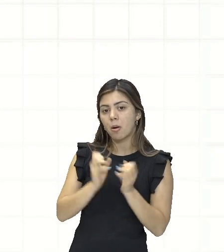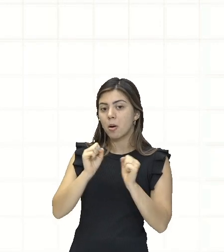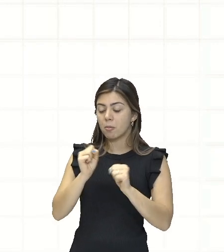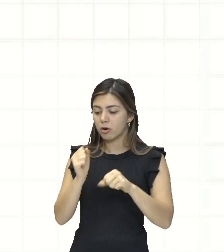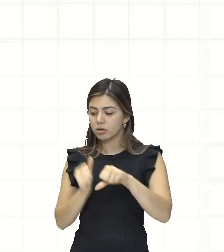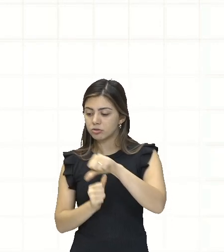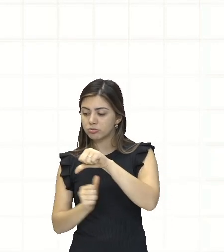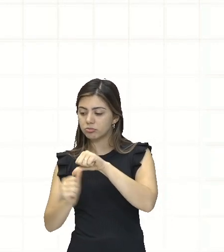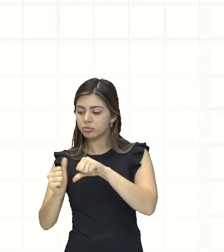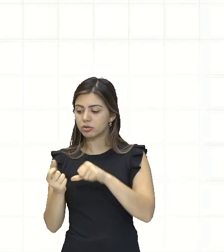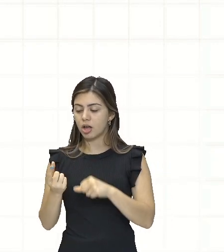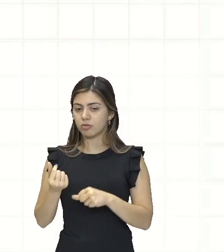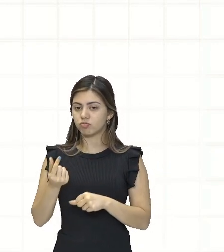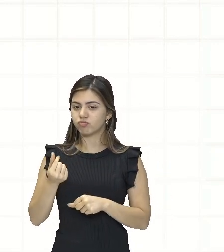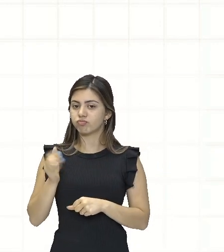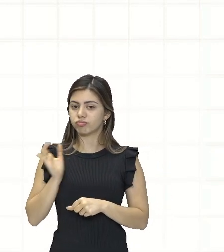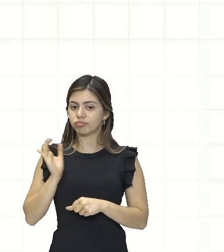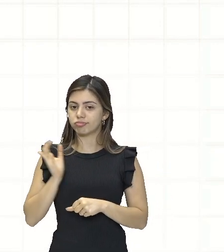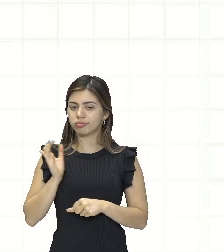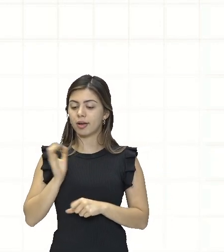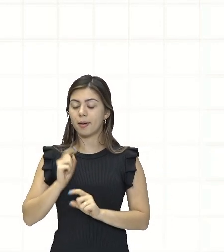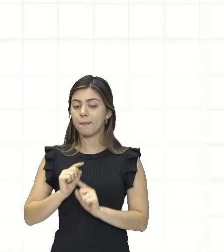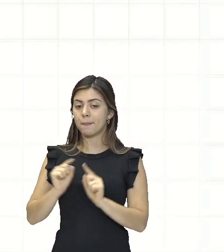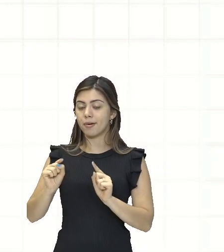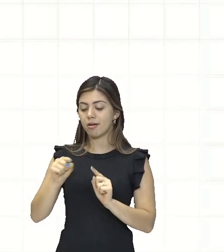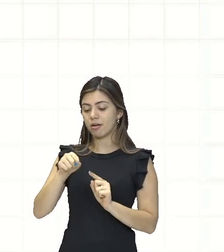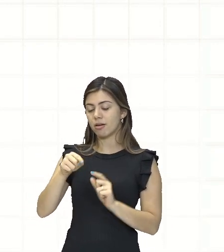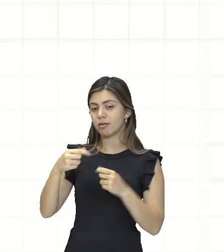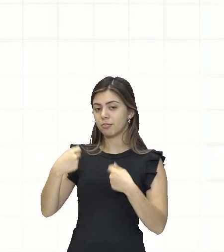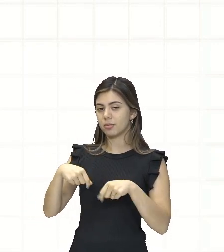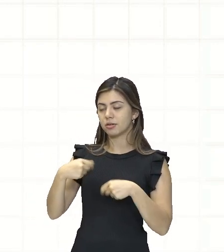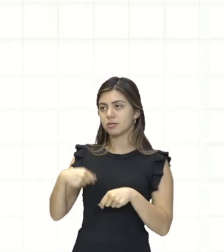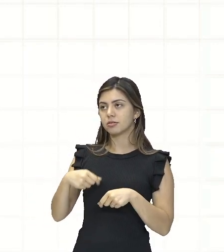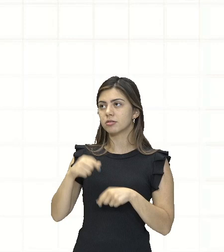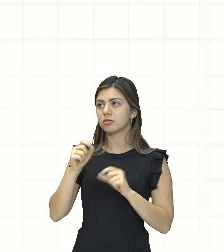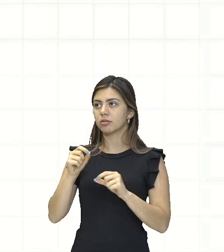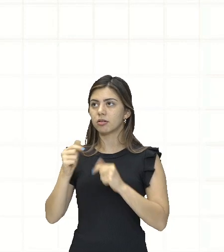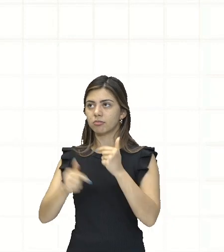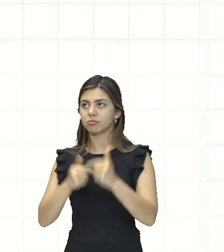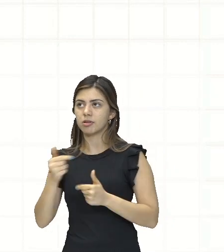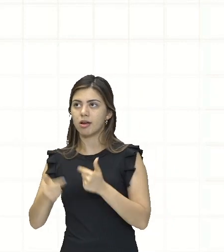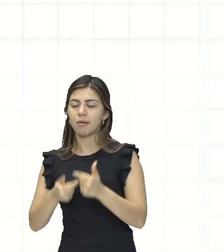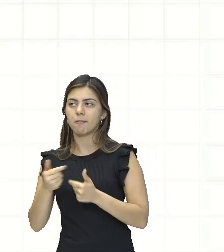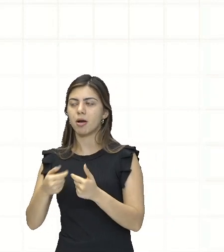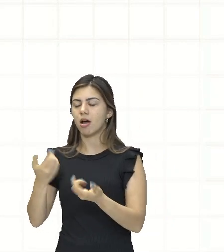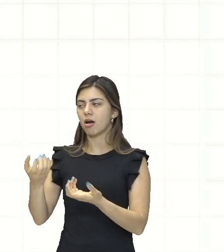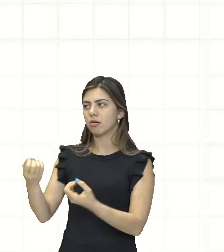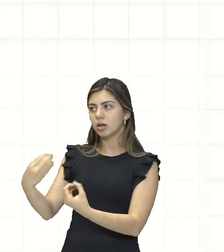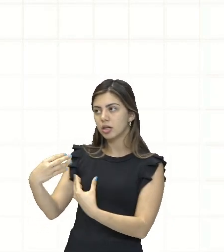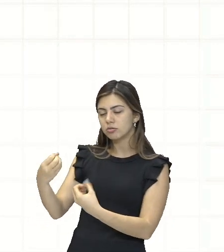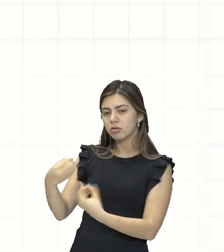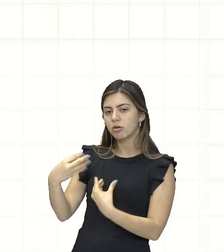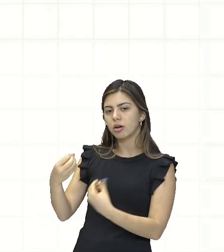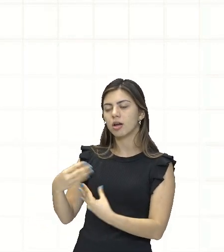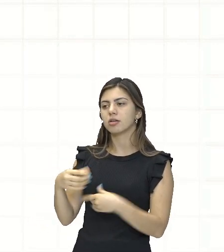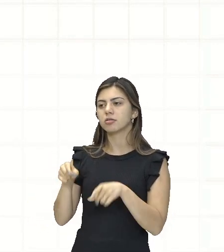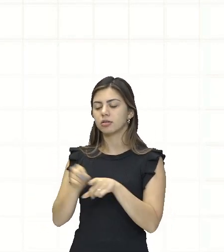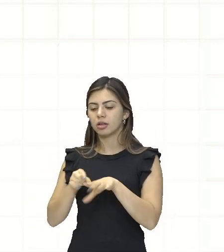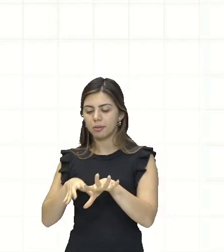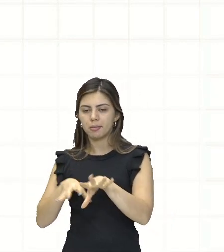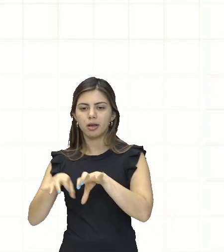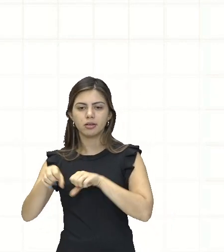se tornar uma pessoa rica, desde que ele tenha ali sucesso, tanto na sua educação, quanto na sua